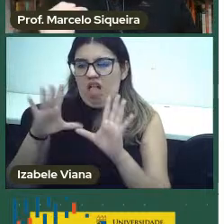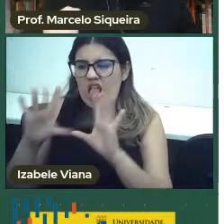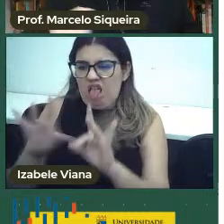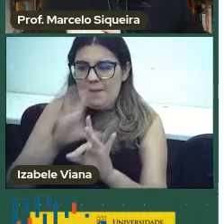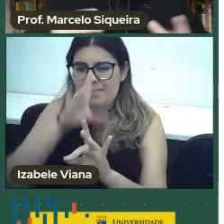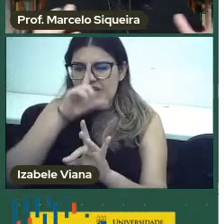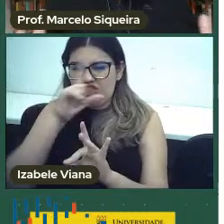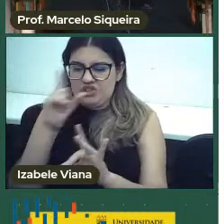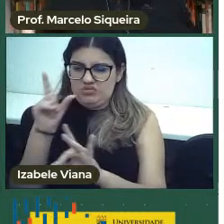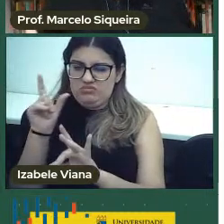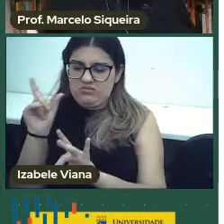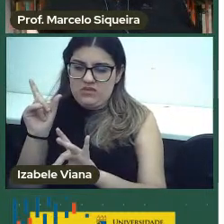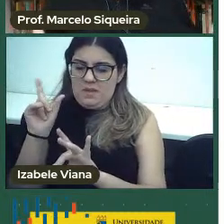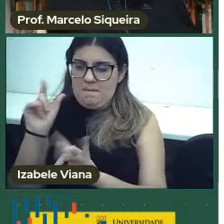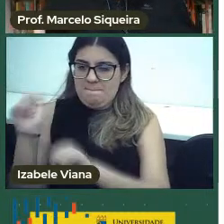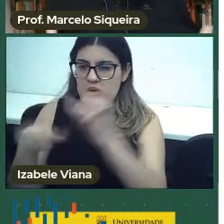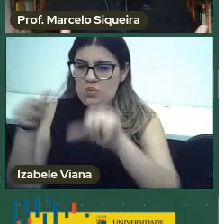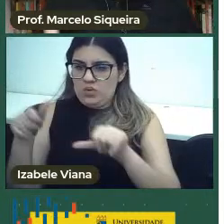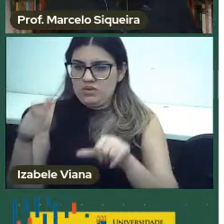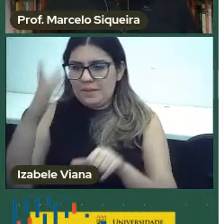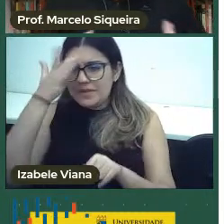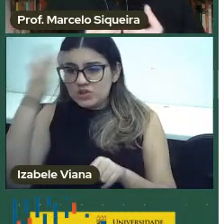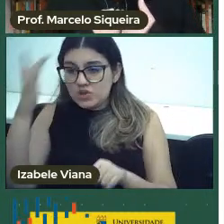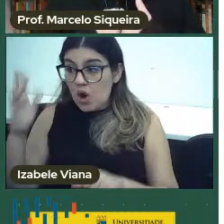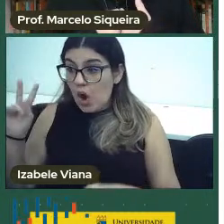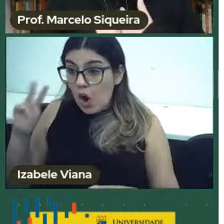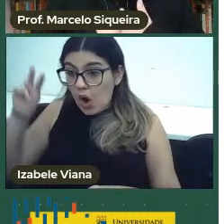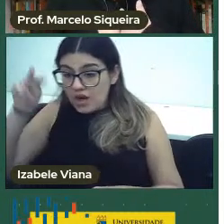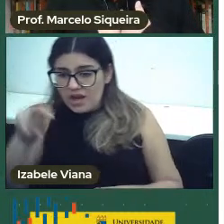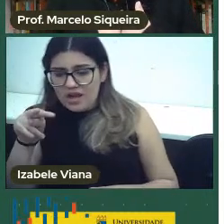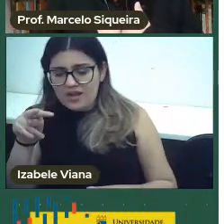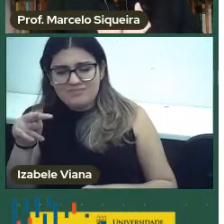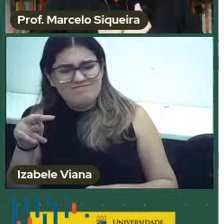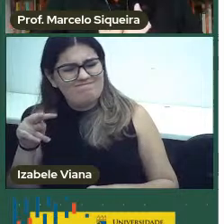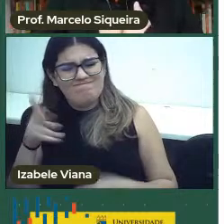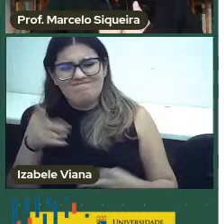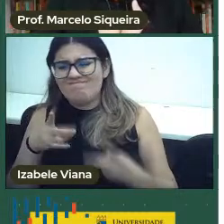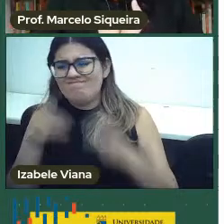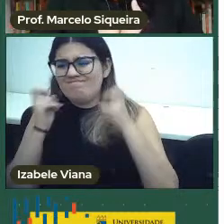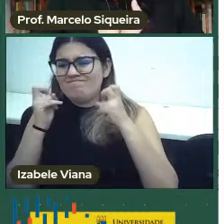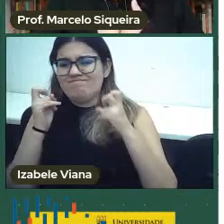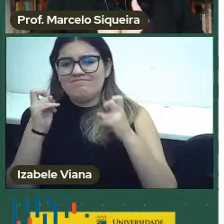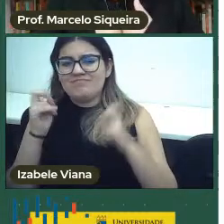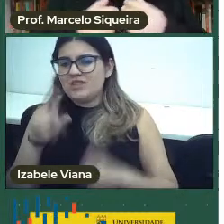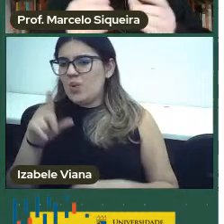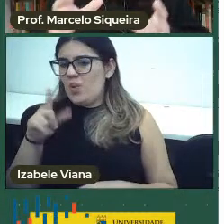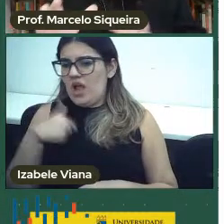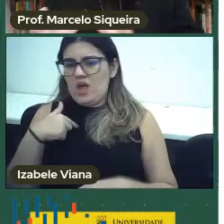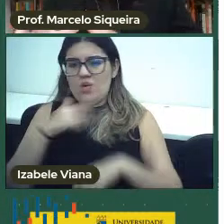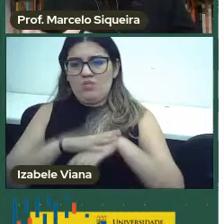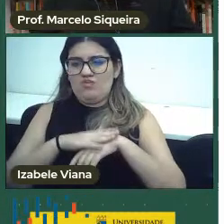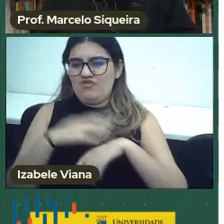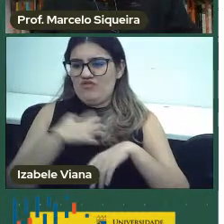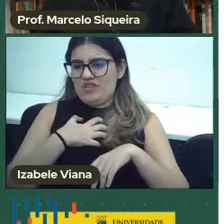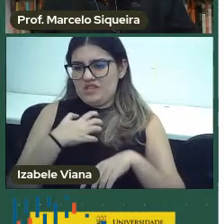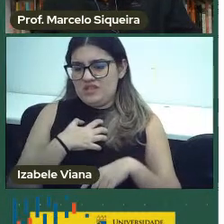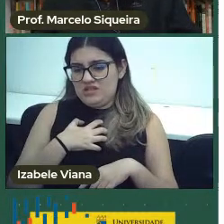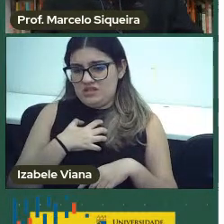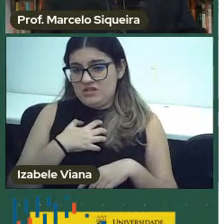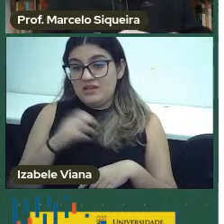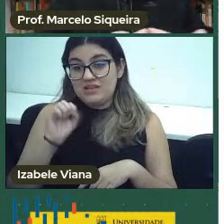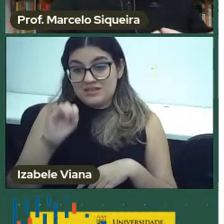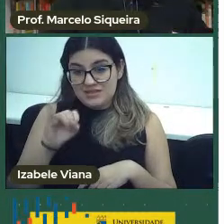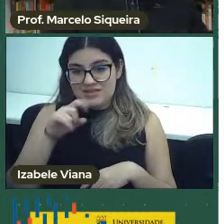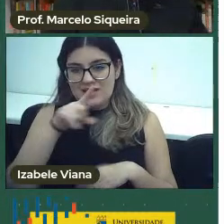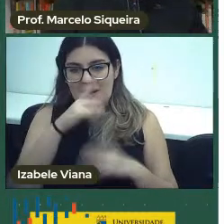for olhar, vai olhar de uma forma contaminada, vai olhar uma outra coisa que não foi a maneira como eu fiz. Se a gente pegar essa metáfora do